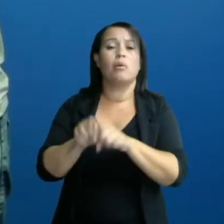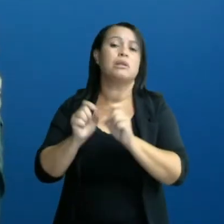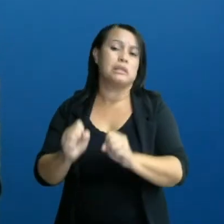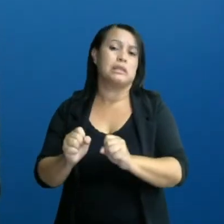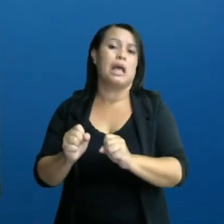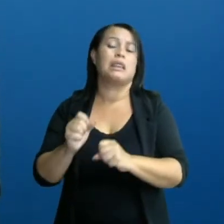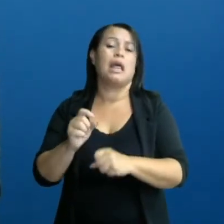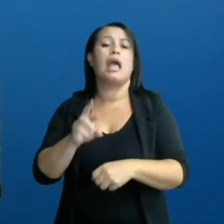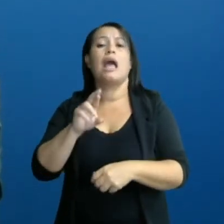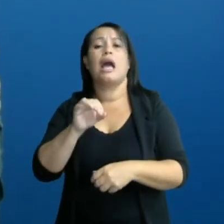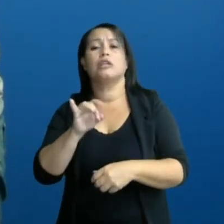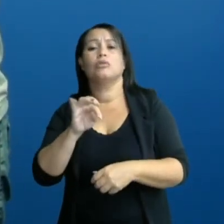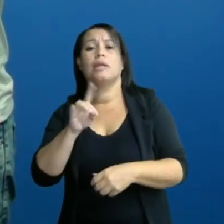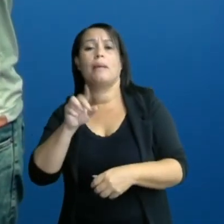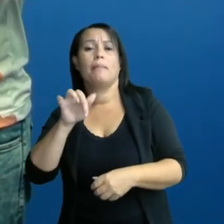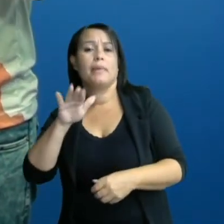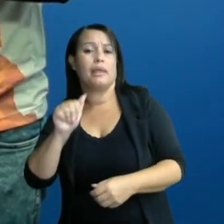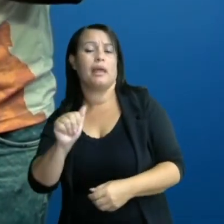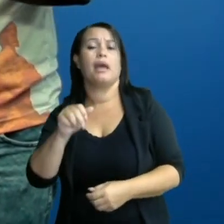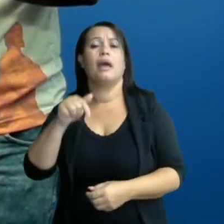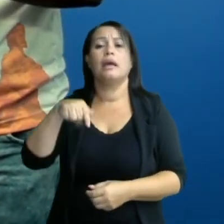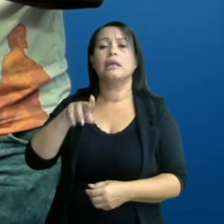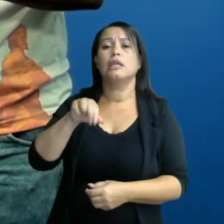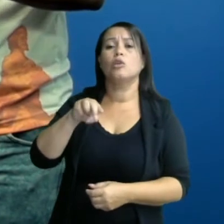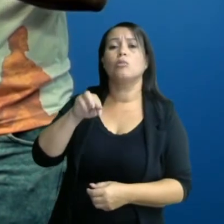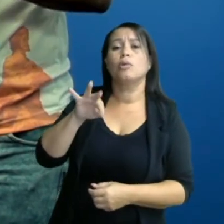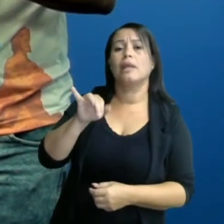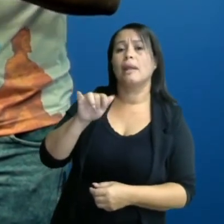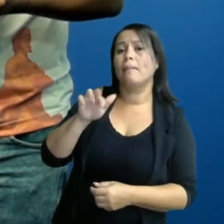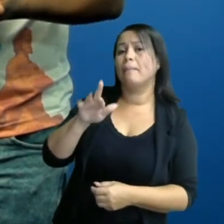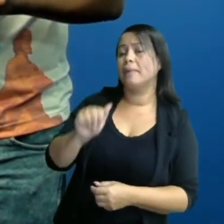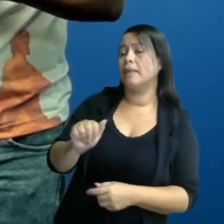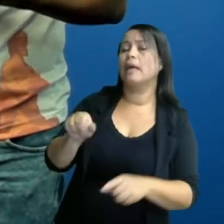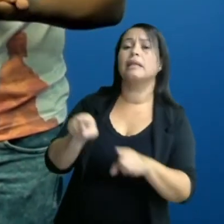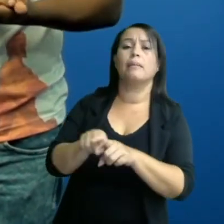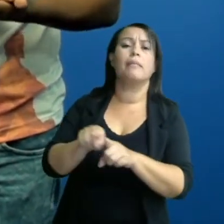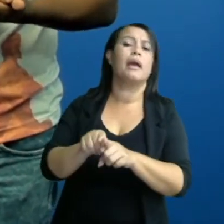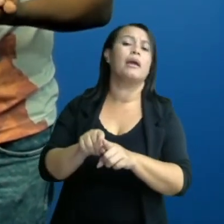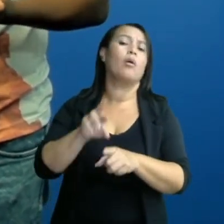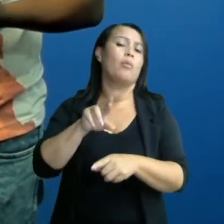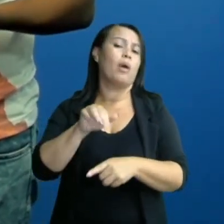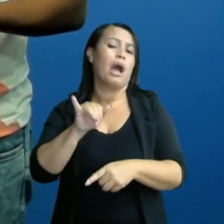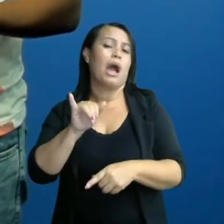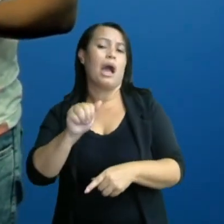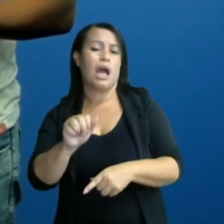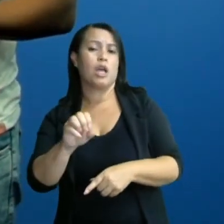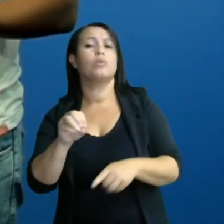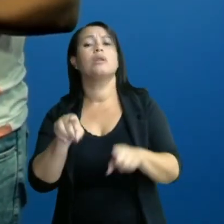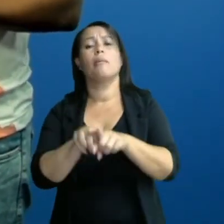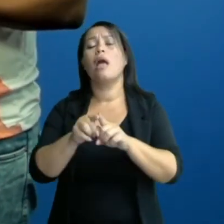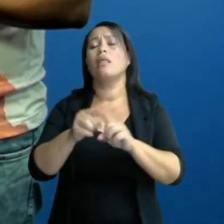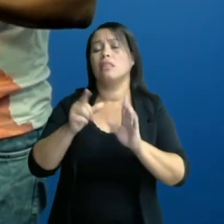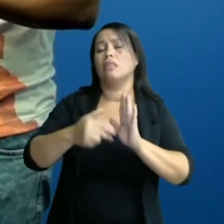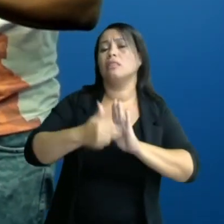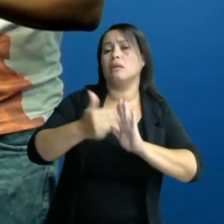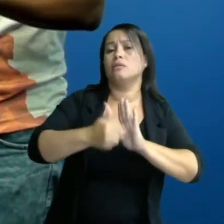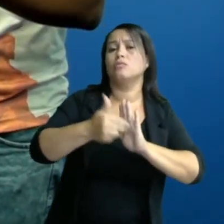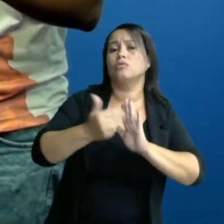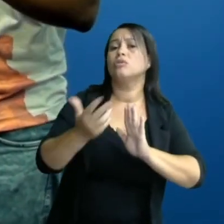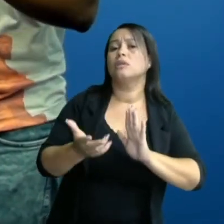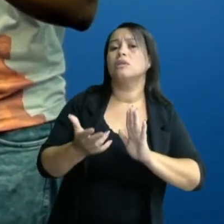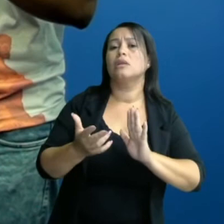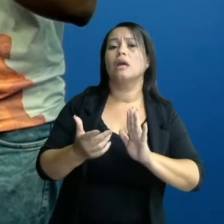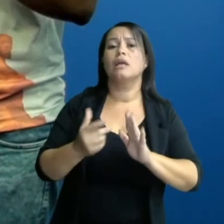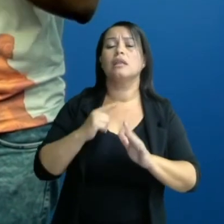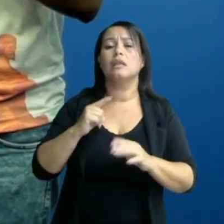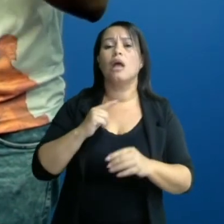medicamentos, como radioterapia, com os raios, ou também pelo tratamento cirúrgico. Então,